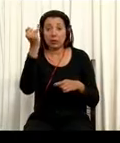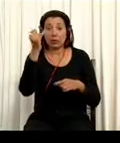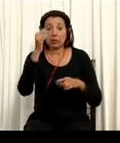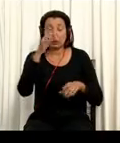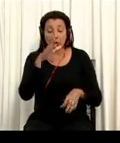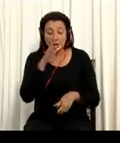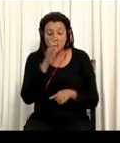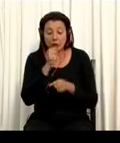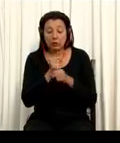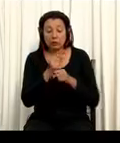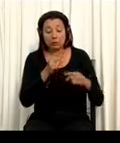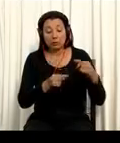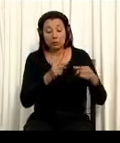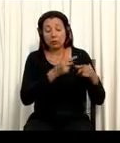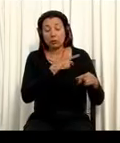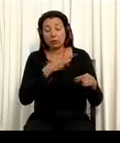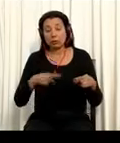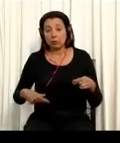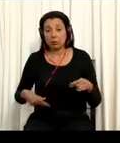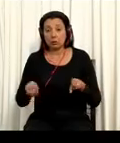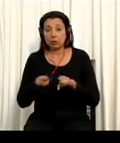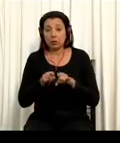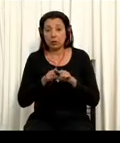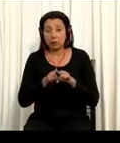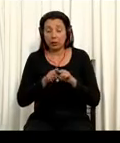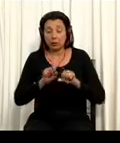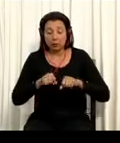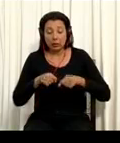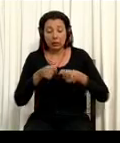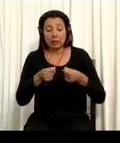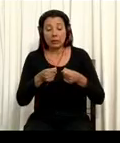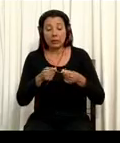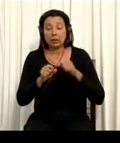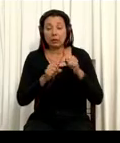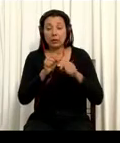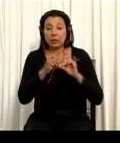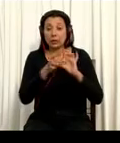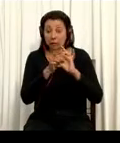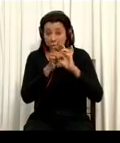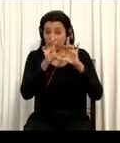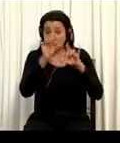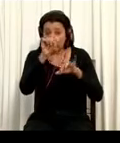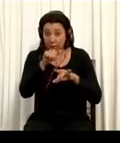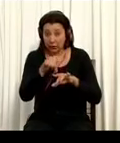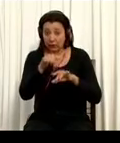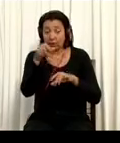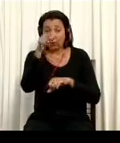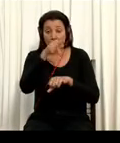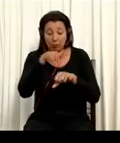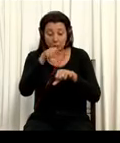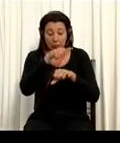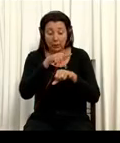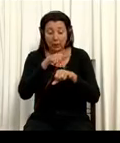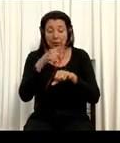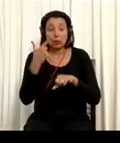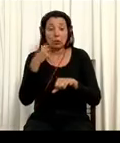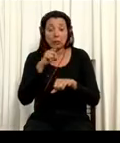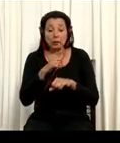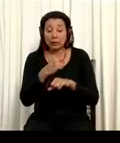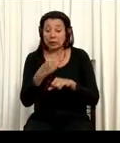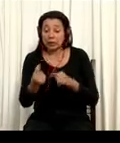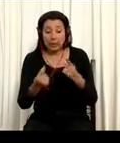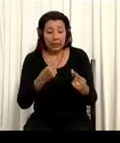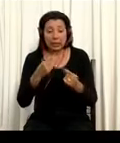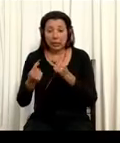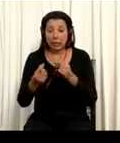as políticas públicas e de se fortalecer a democracia no nosso país, para que a gente consiga sair da crise e ter um estado de